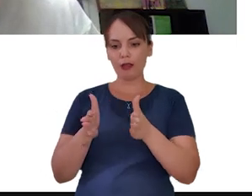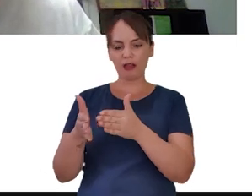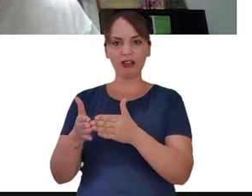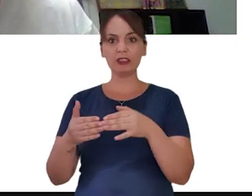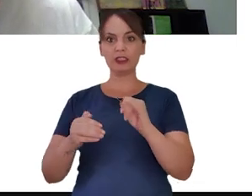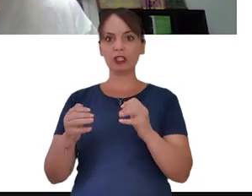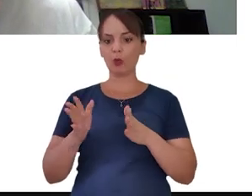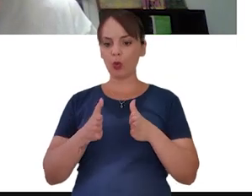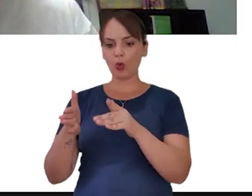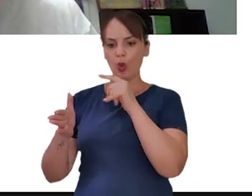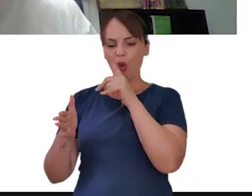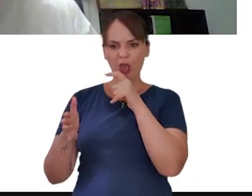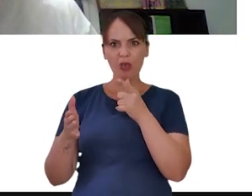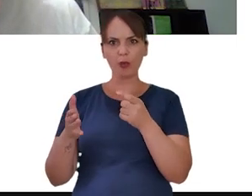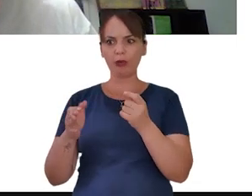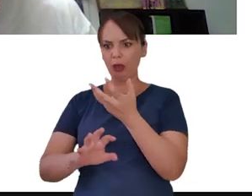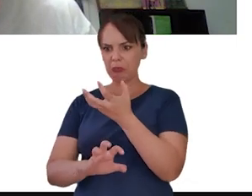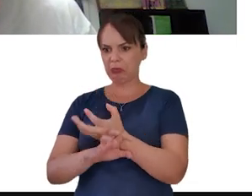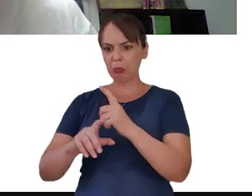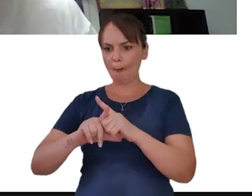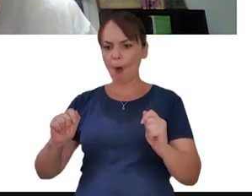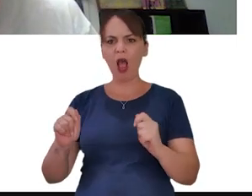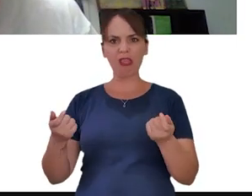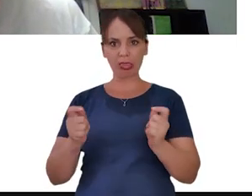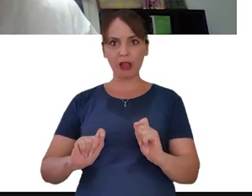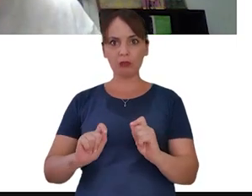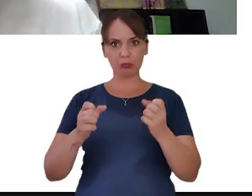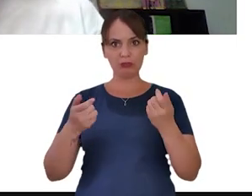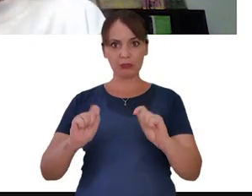um rio acabar e os mares acabarem? Pode explicar para a gente?